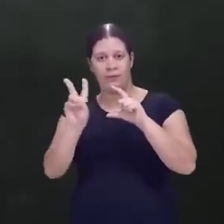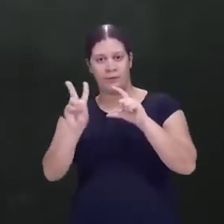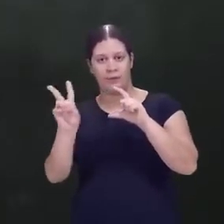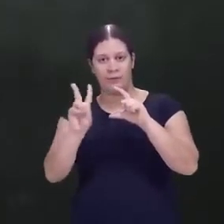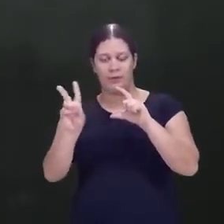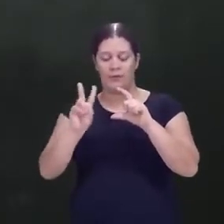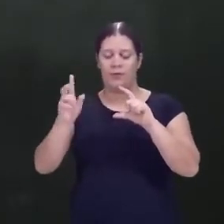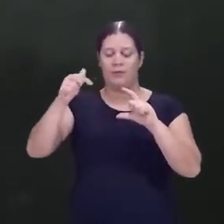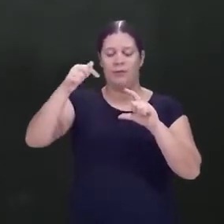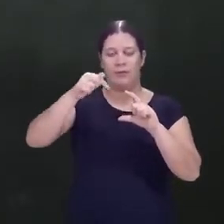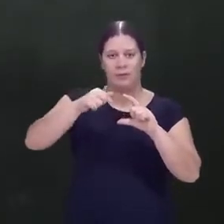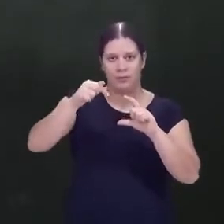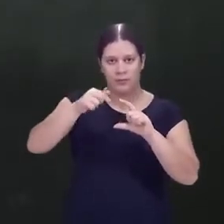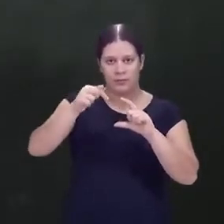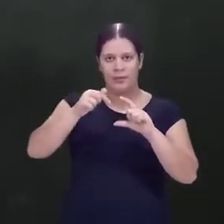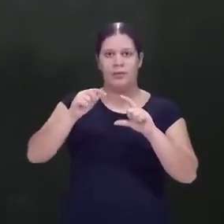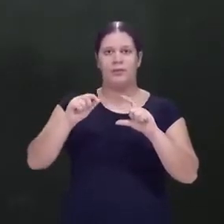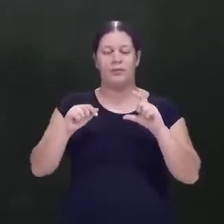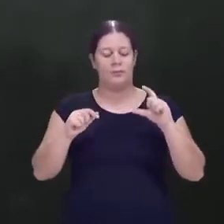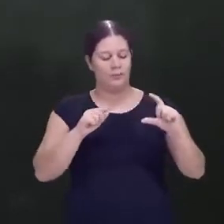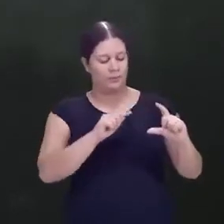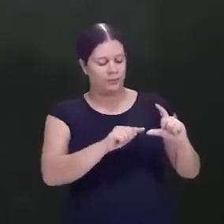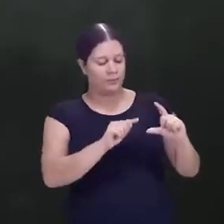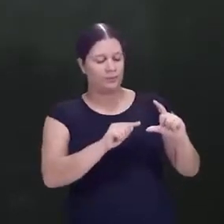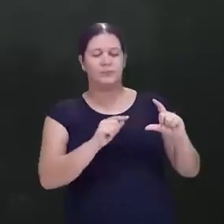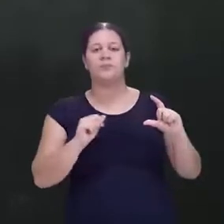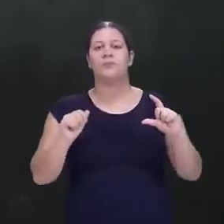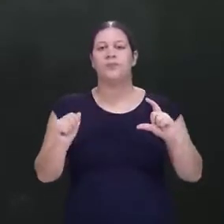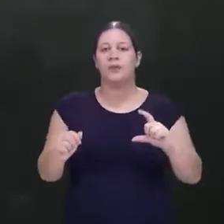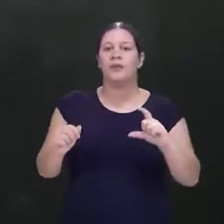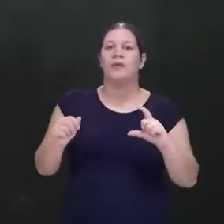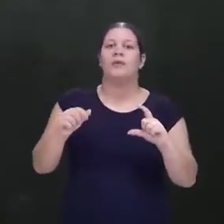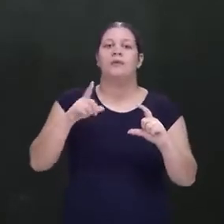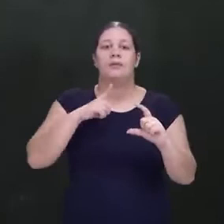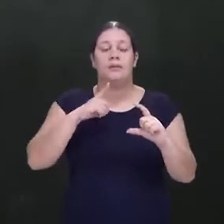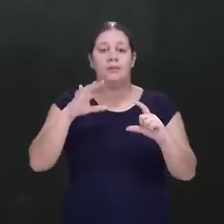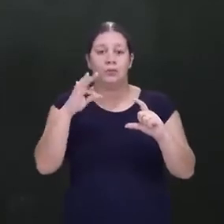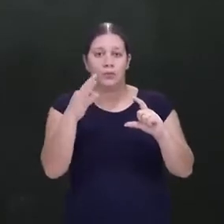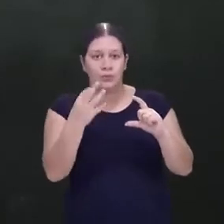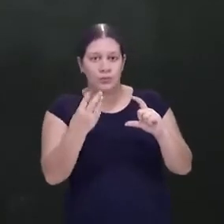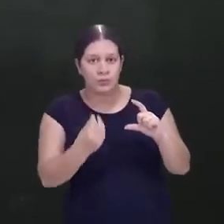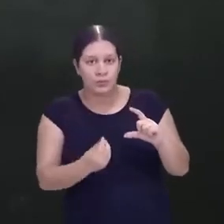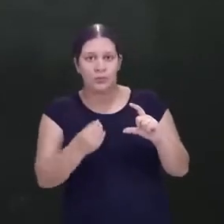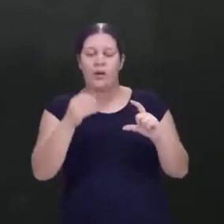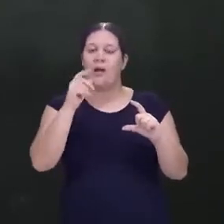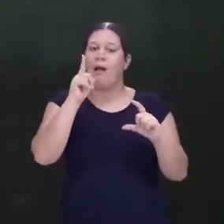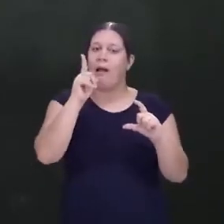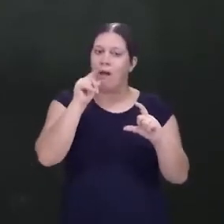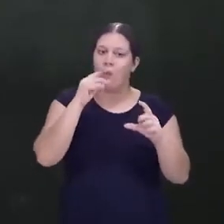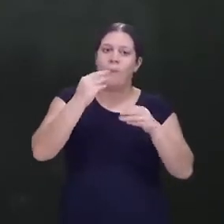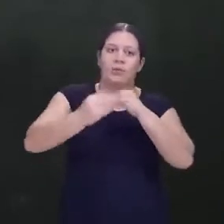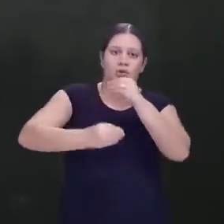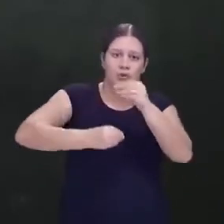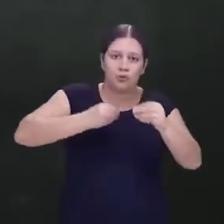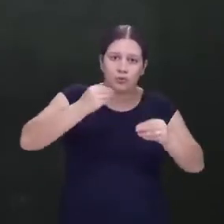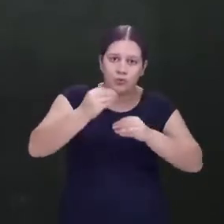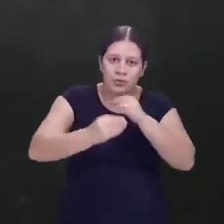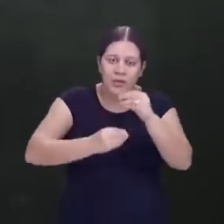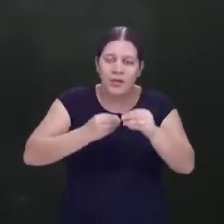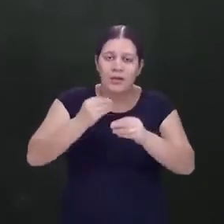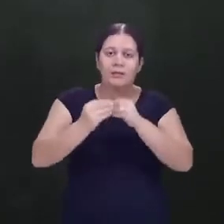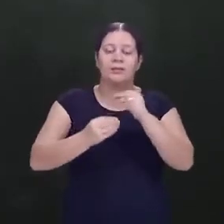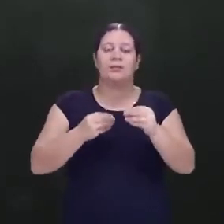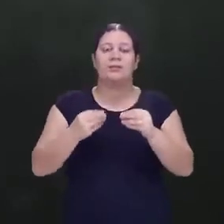meu vinagre que ele tem o ácido acético, então ele tem o hidrogênio, ele tem um carbono, ele tem também um pouquinho de água misturada, tá